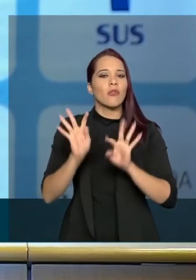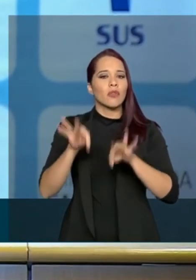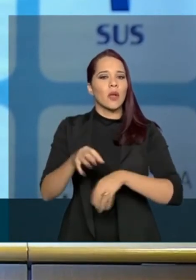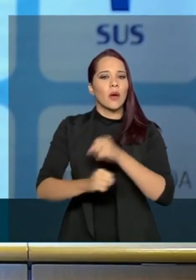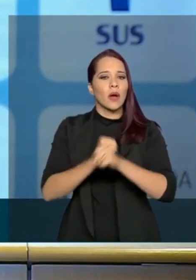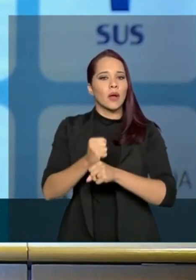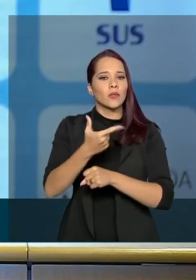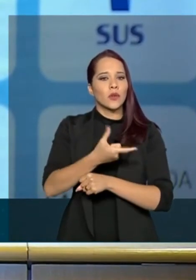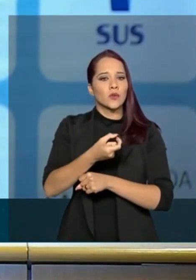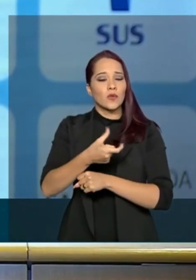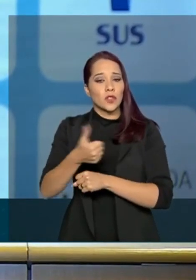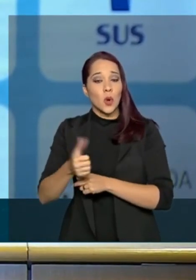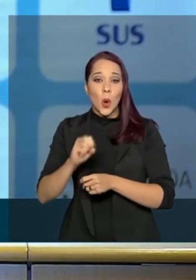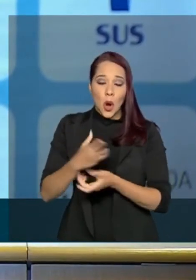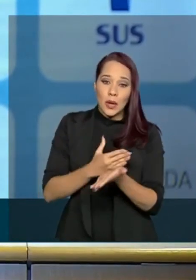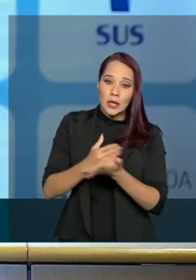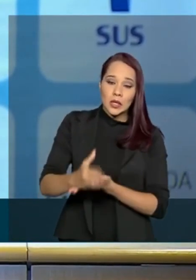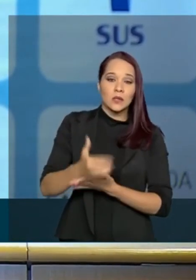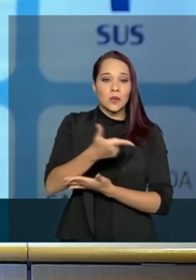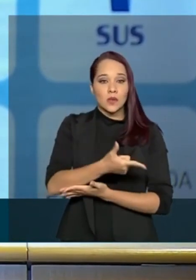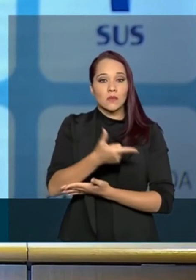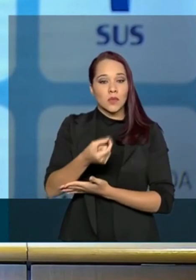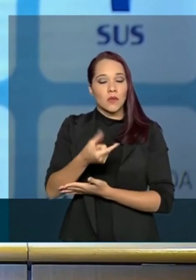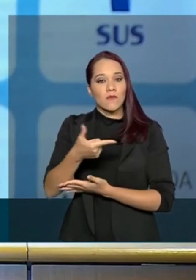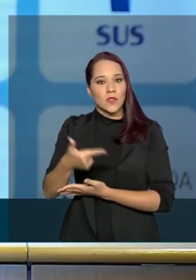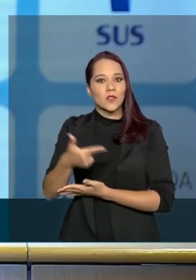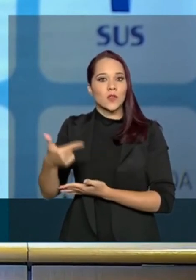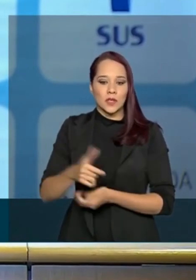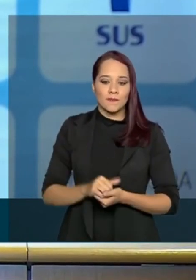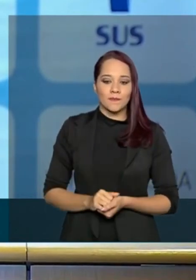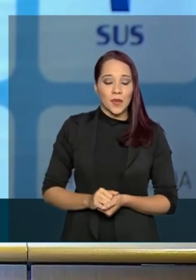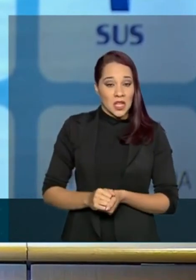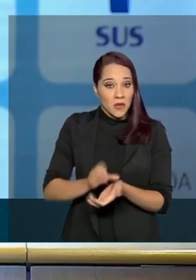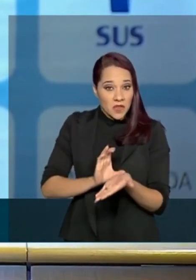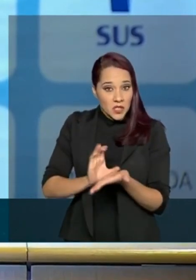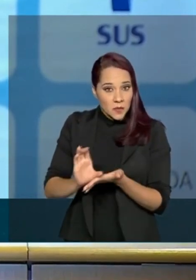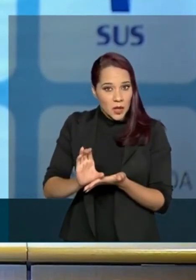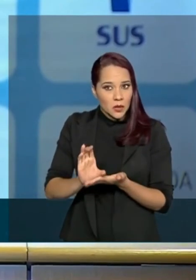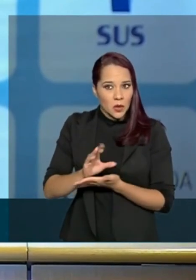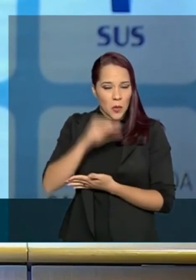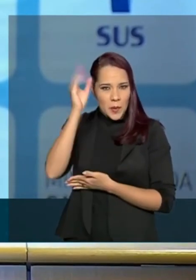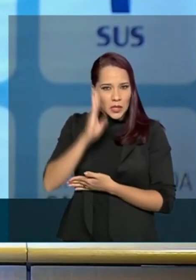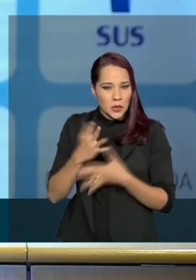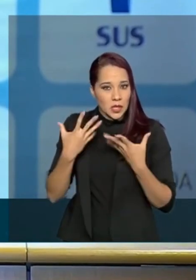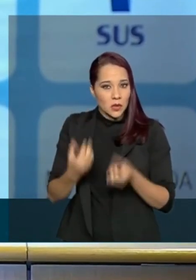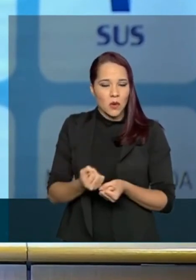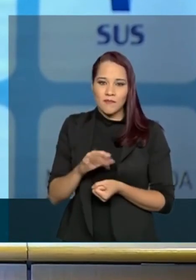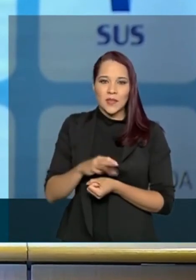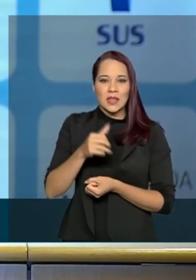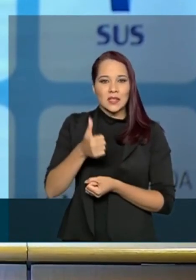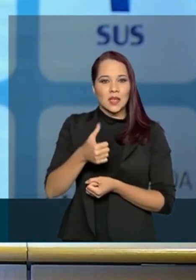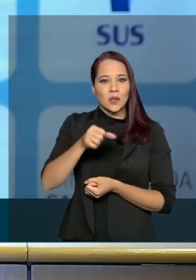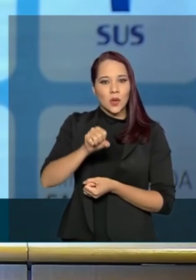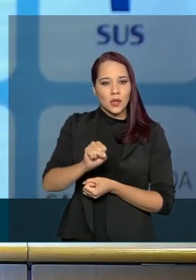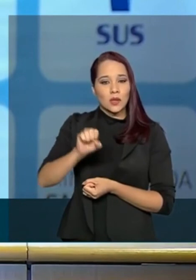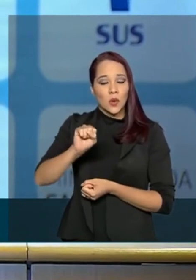de 2021 ou início de 2022. O investimento de risco assumido pelo Brasil é da ordem de